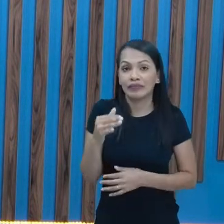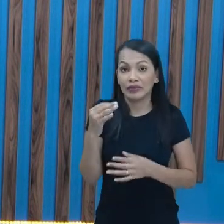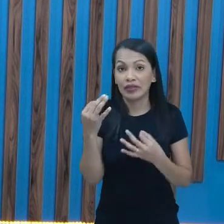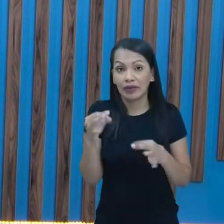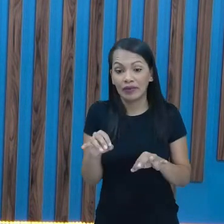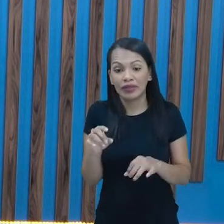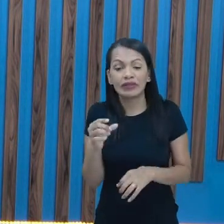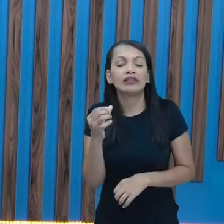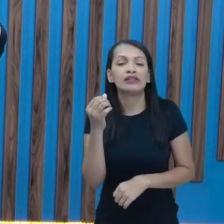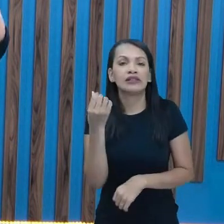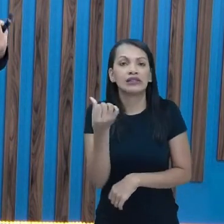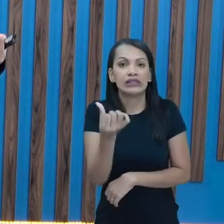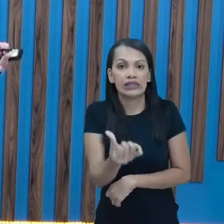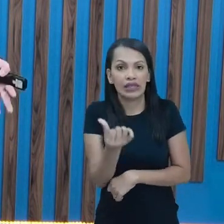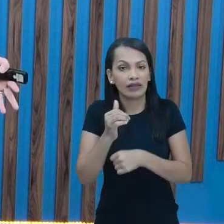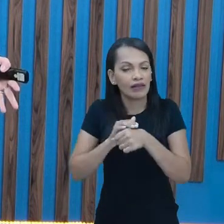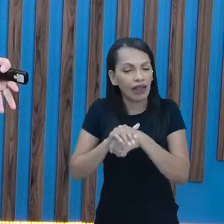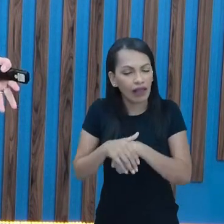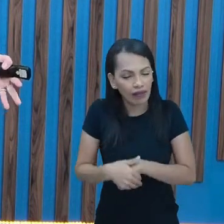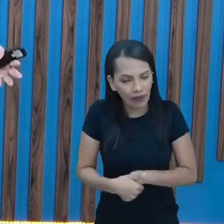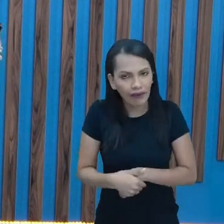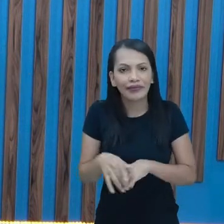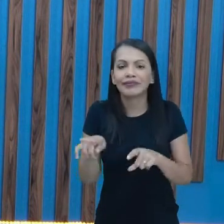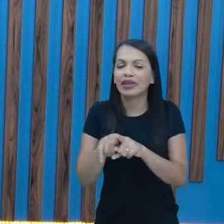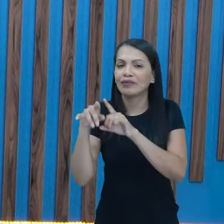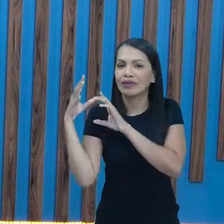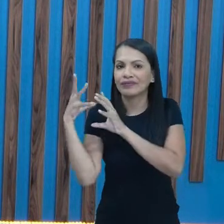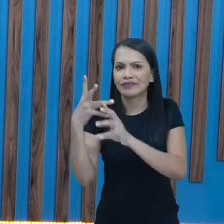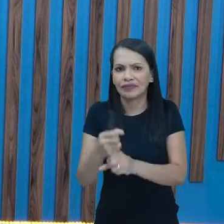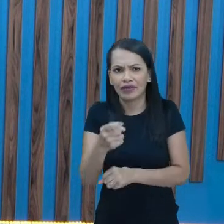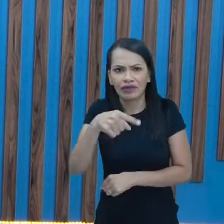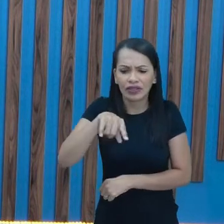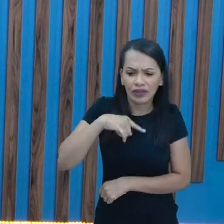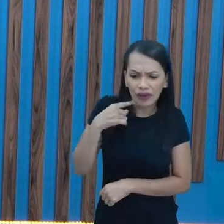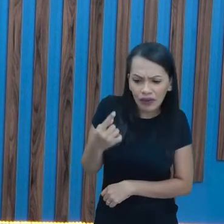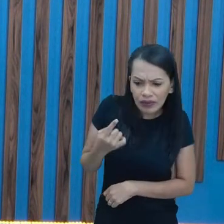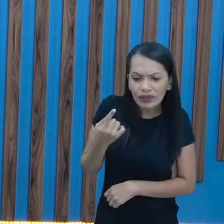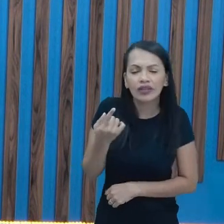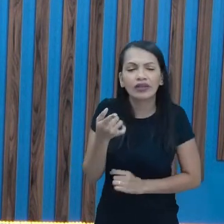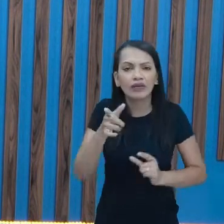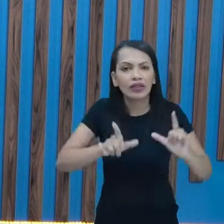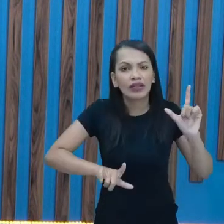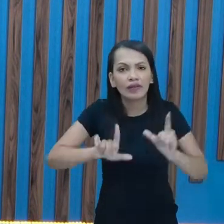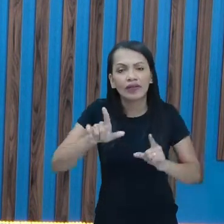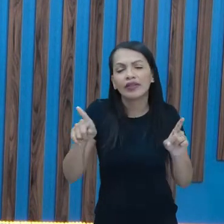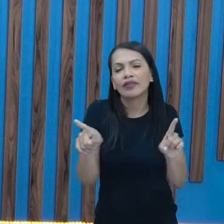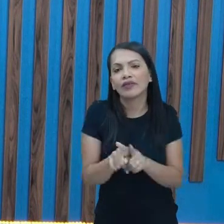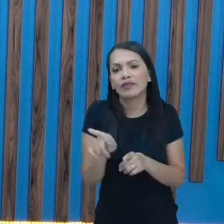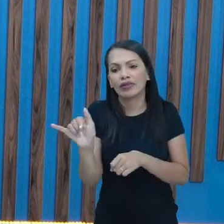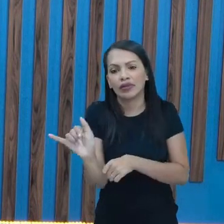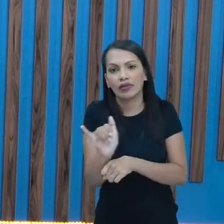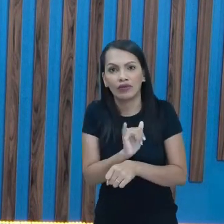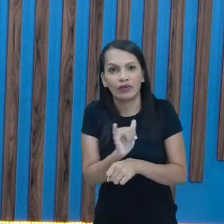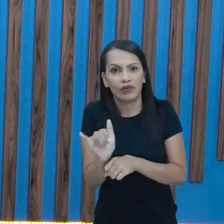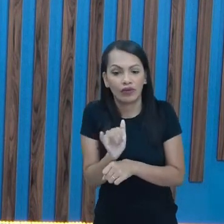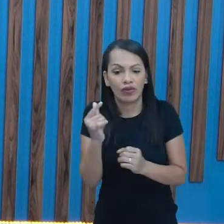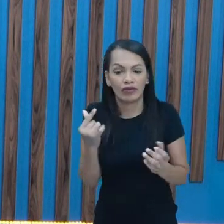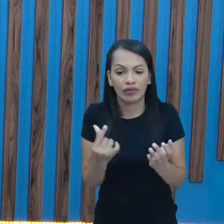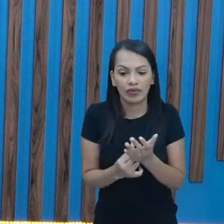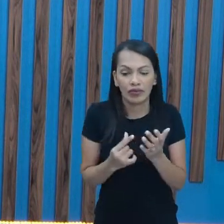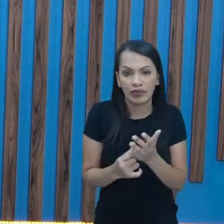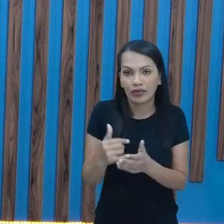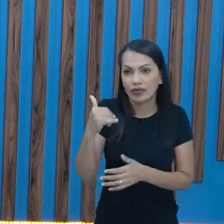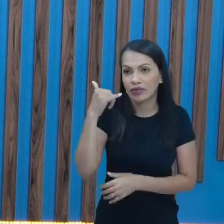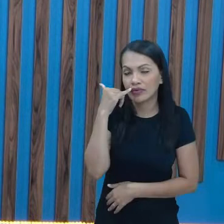certo? Mas se você não puder assistir pela TV, por onde que você nos acompanha? Você pode assistir pelo YouTube, pelo aplicativo no